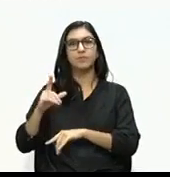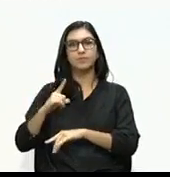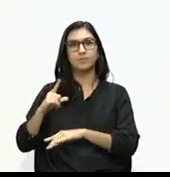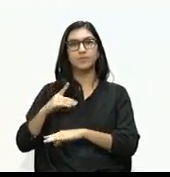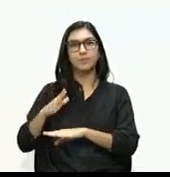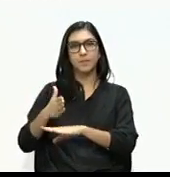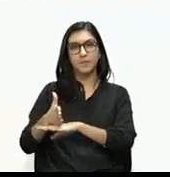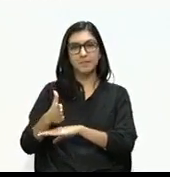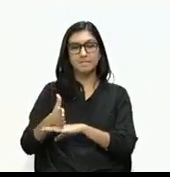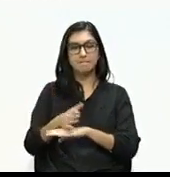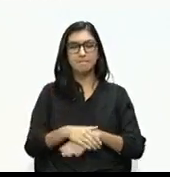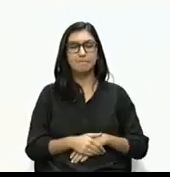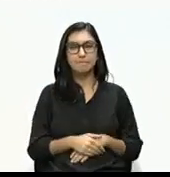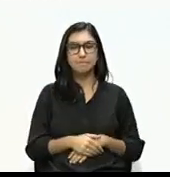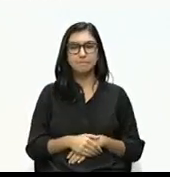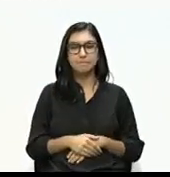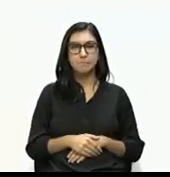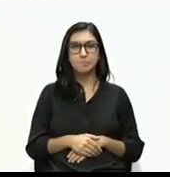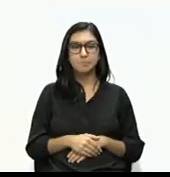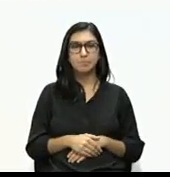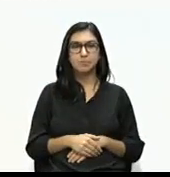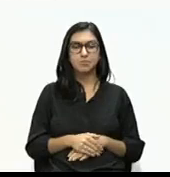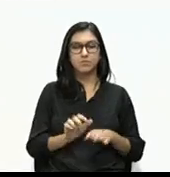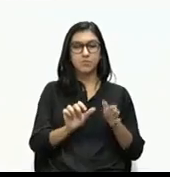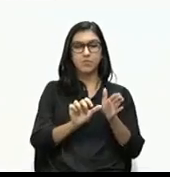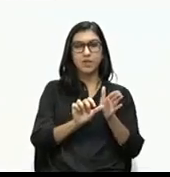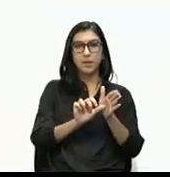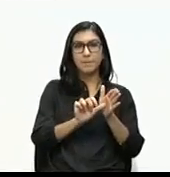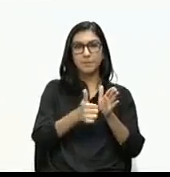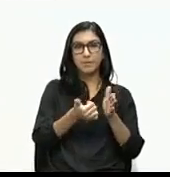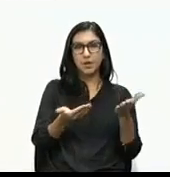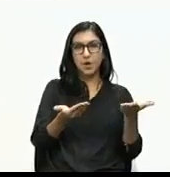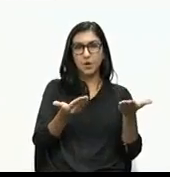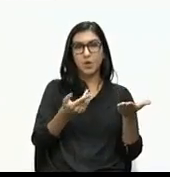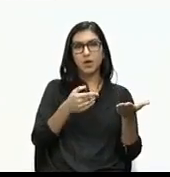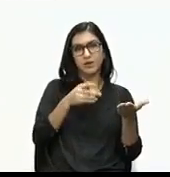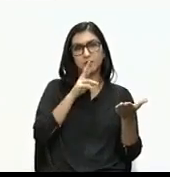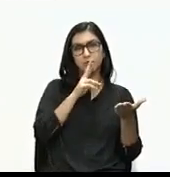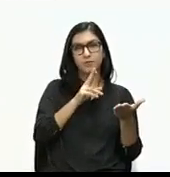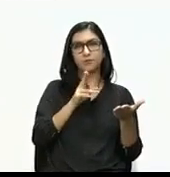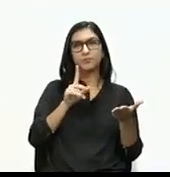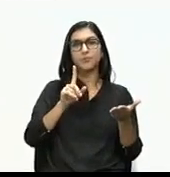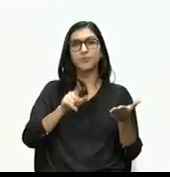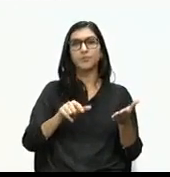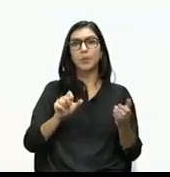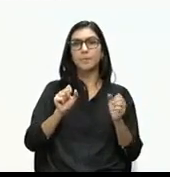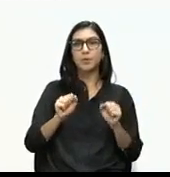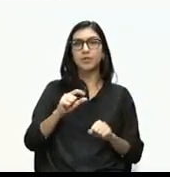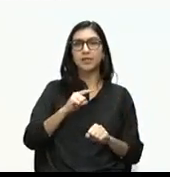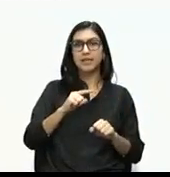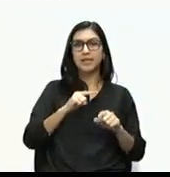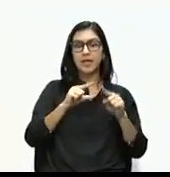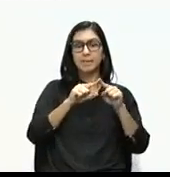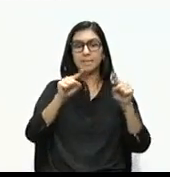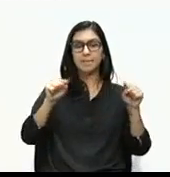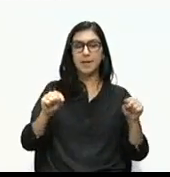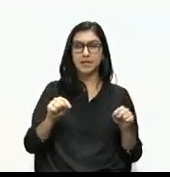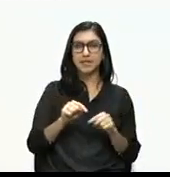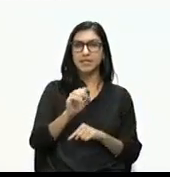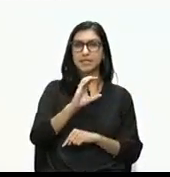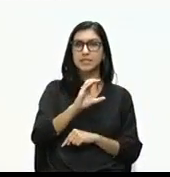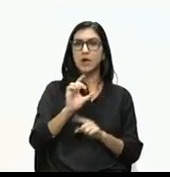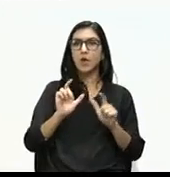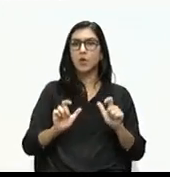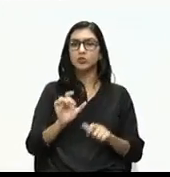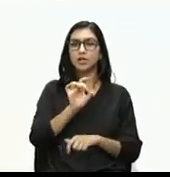respectivas entradas. O primeiro item a ser resolvido é para obter uma matriz C,